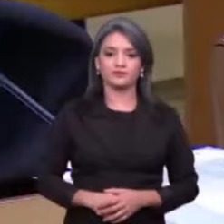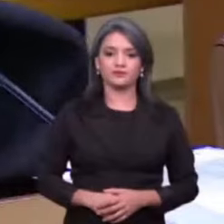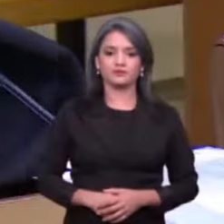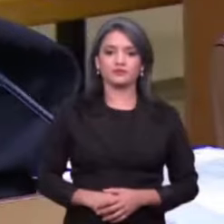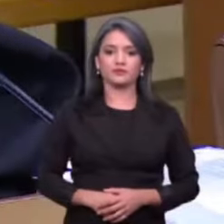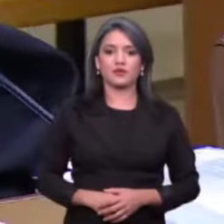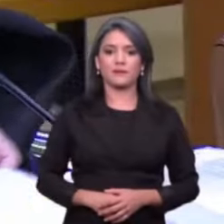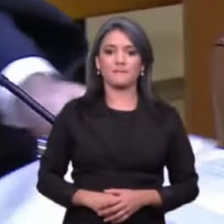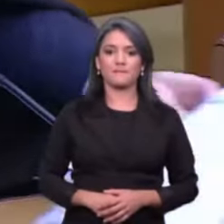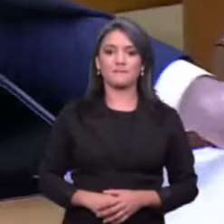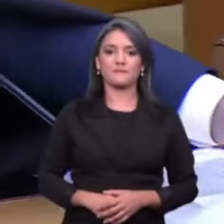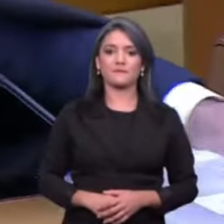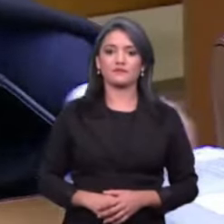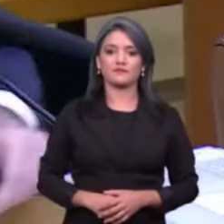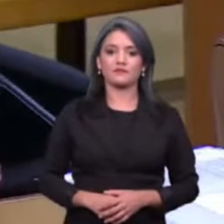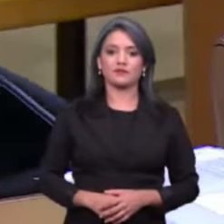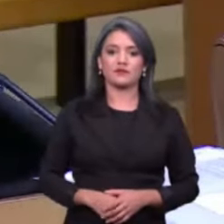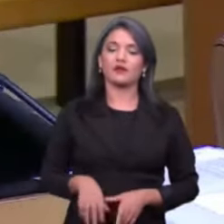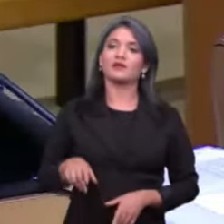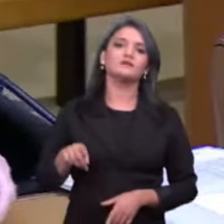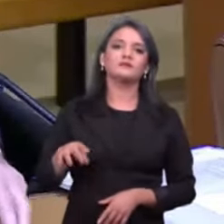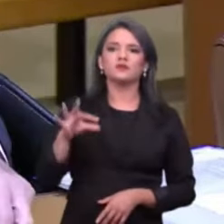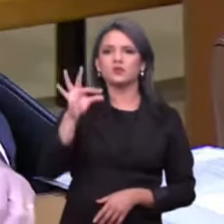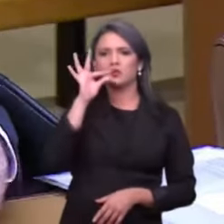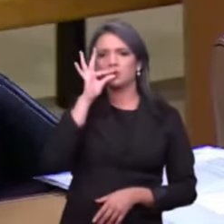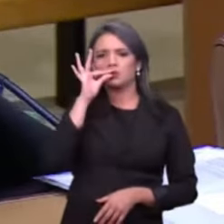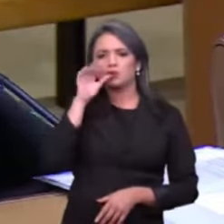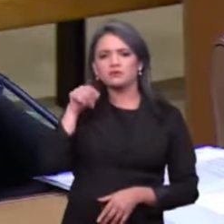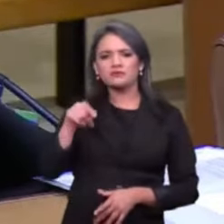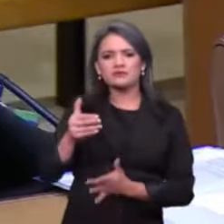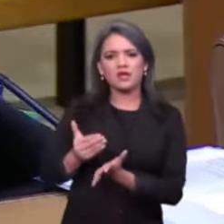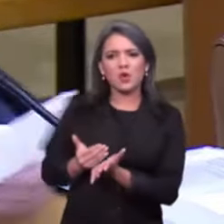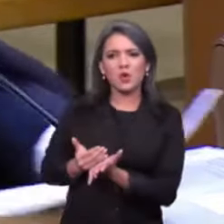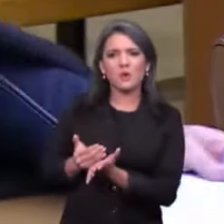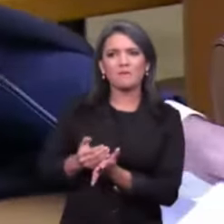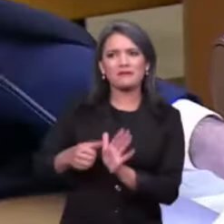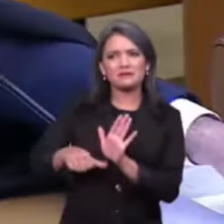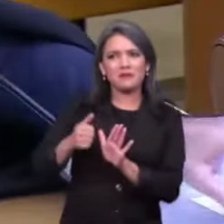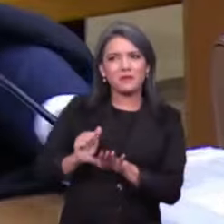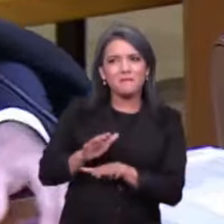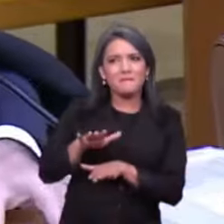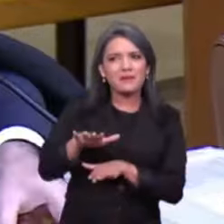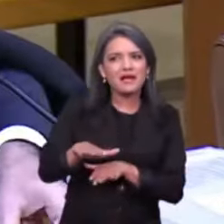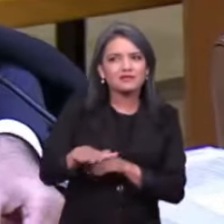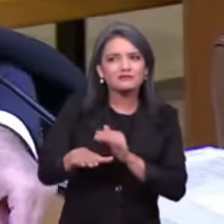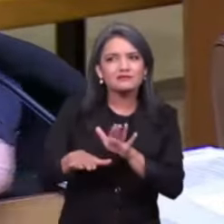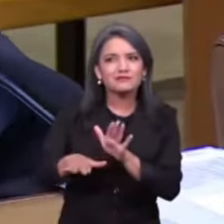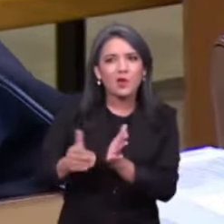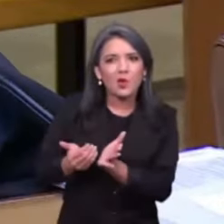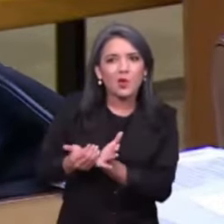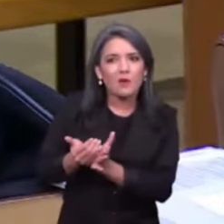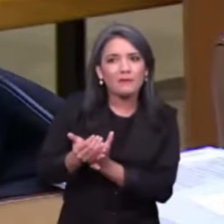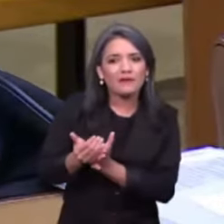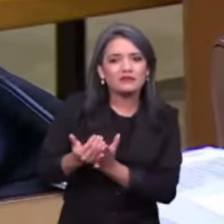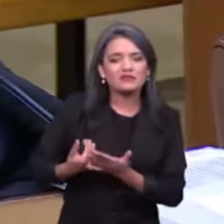É o primeiro passo. Isso é para dar um primeiro passo para o precipício.